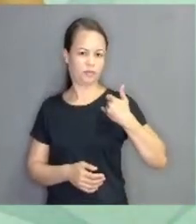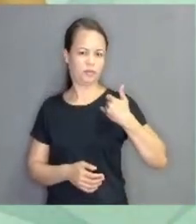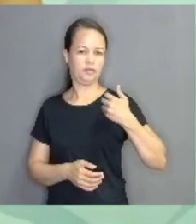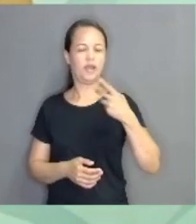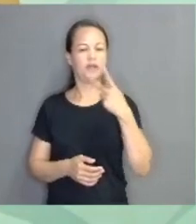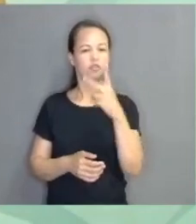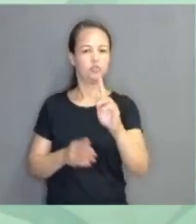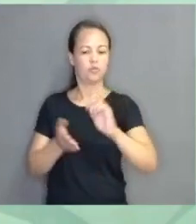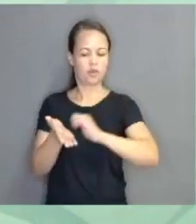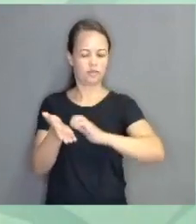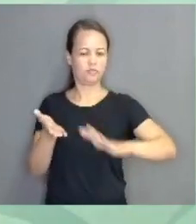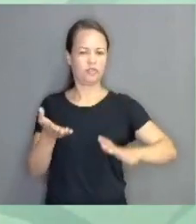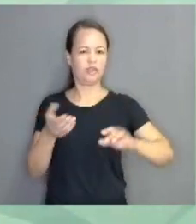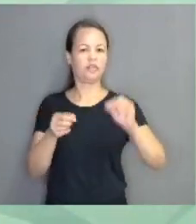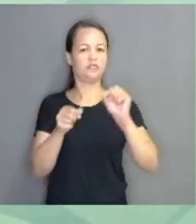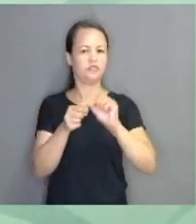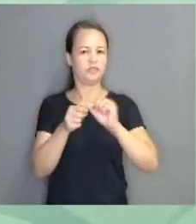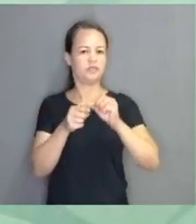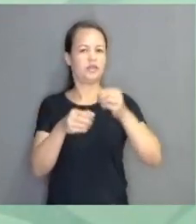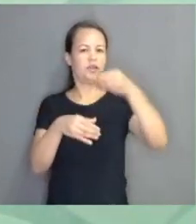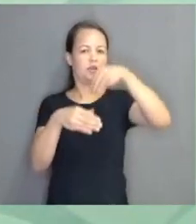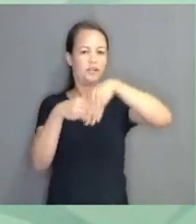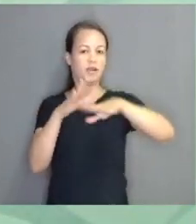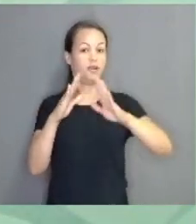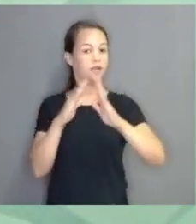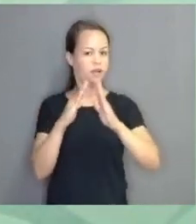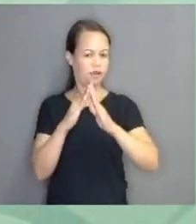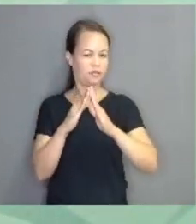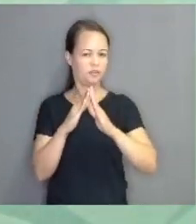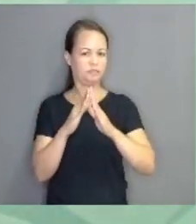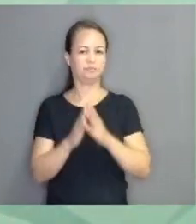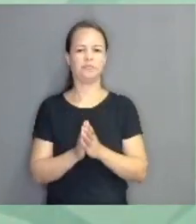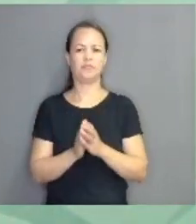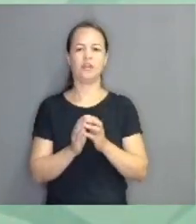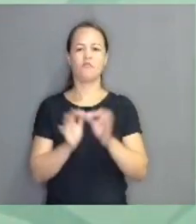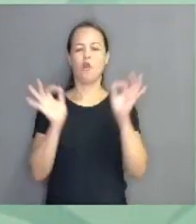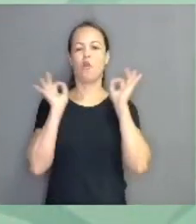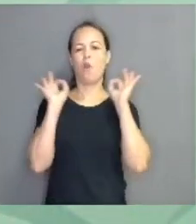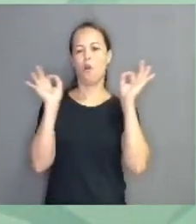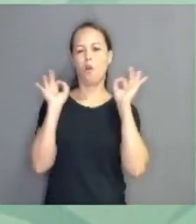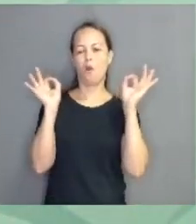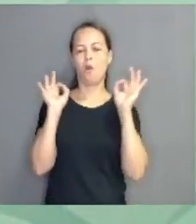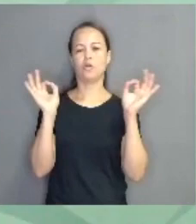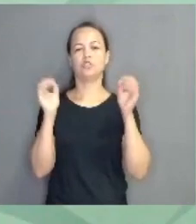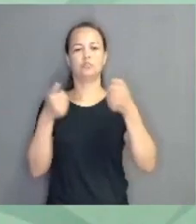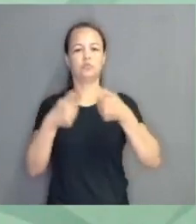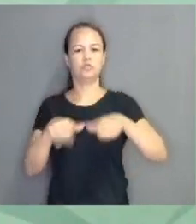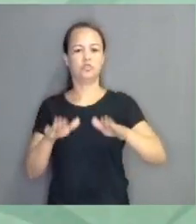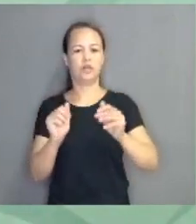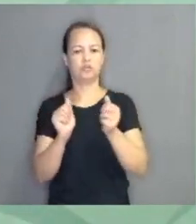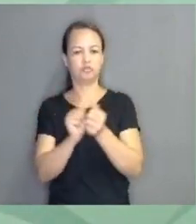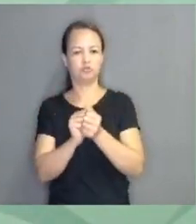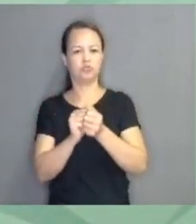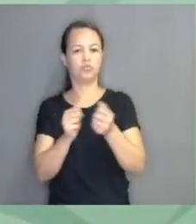aí em casa, tá? Foi ótimo estar com vocês. Espero vocês na próxima aula. Tchau, tchau!